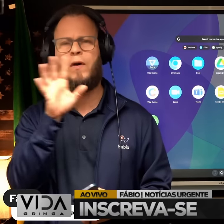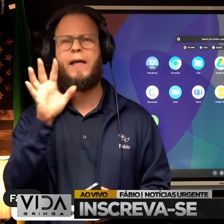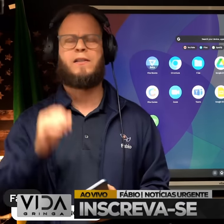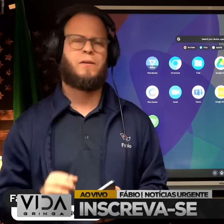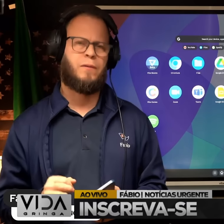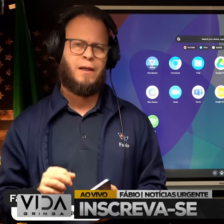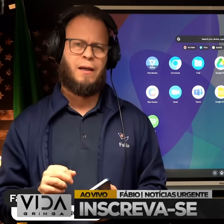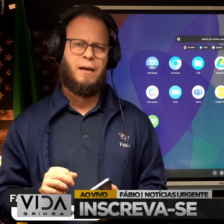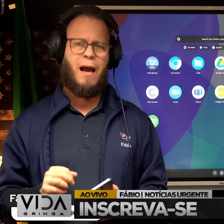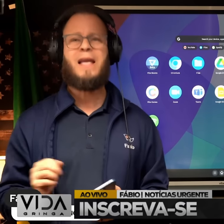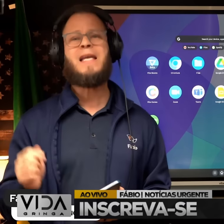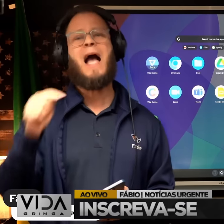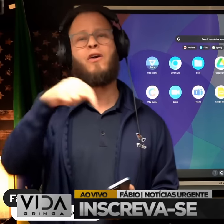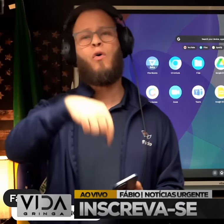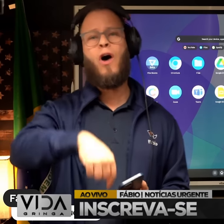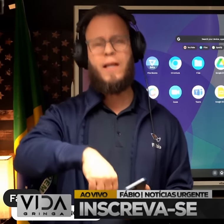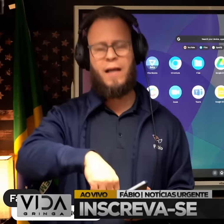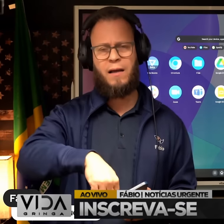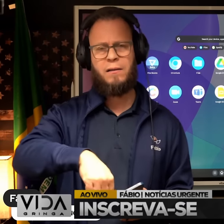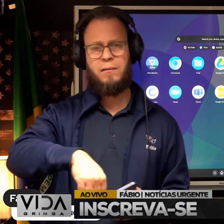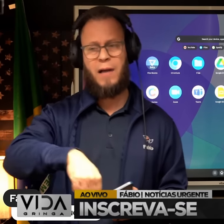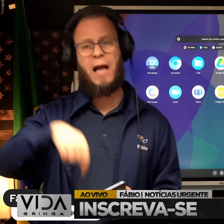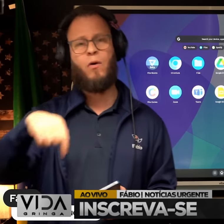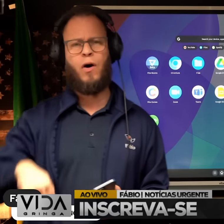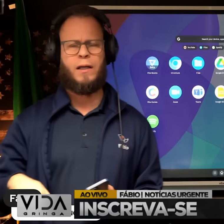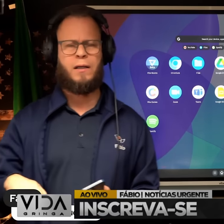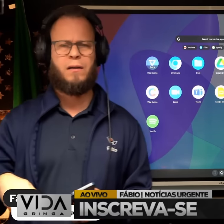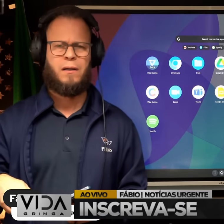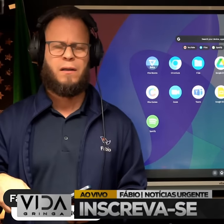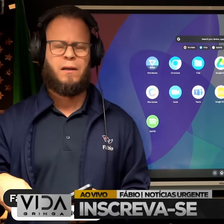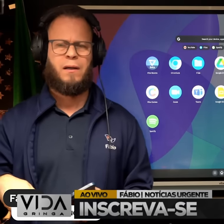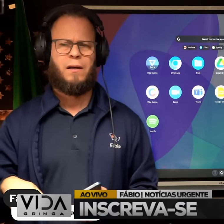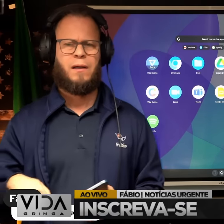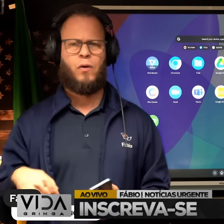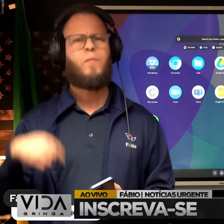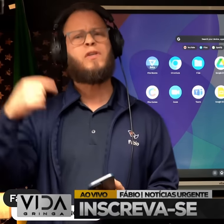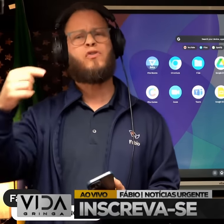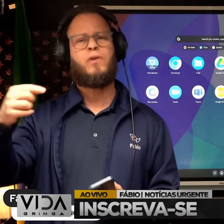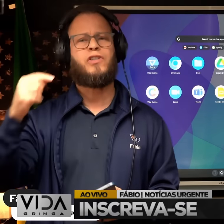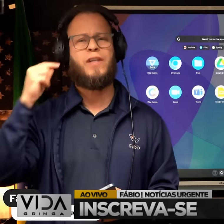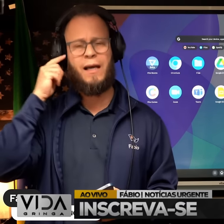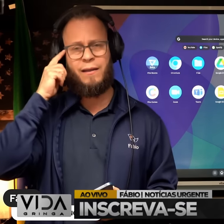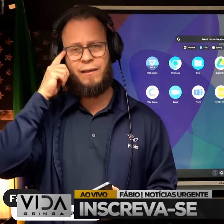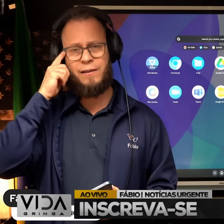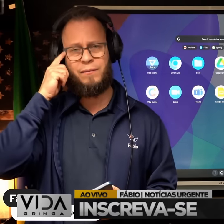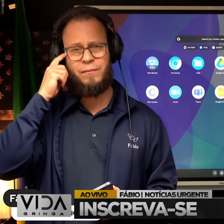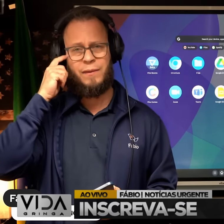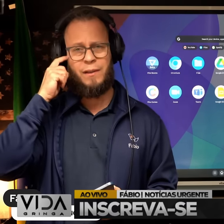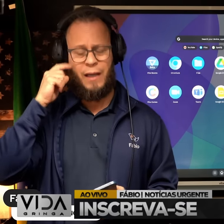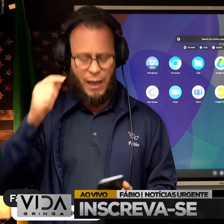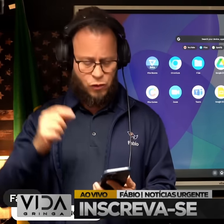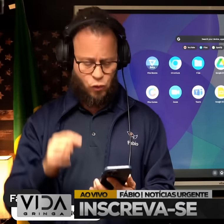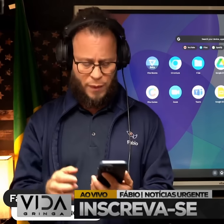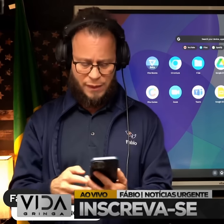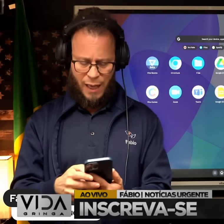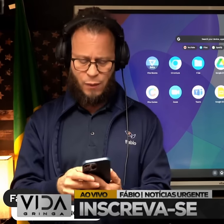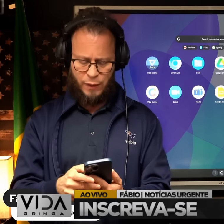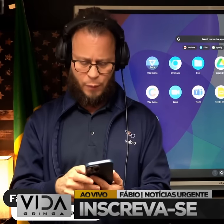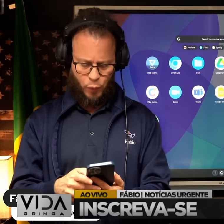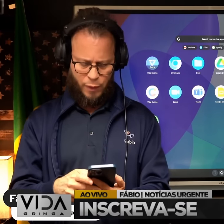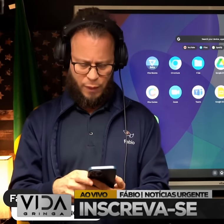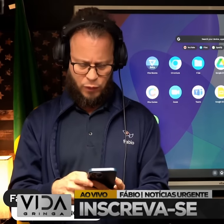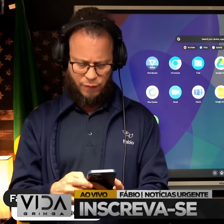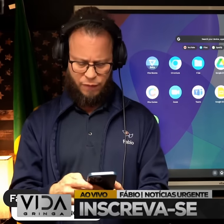mundo ficou quietinho. Aí agora, começou a chegar neles. Eles começaram